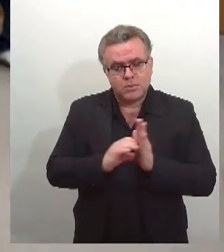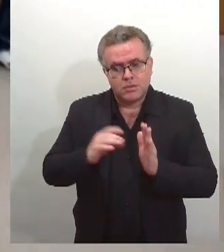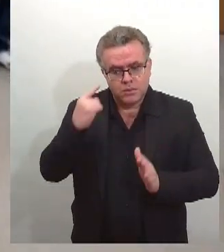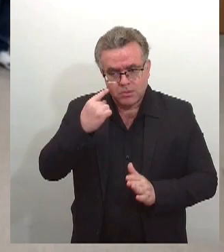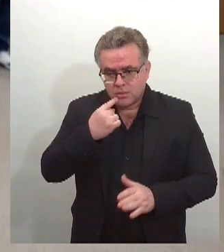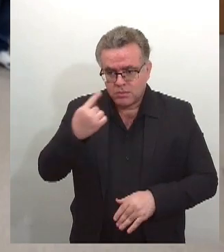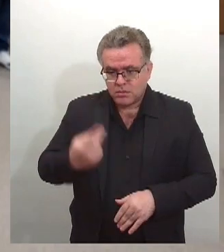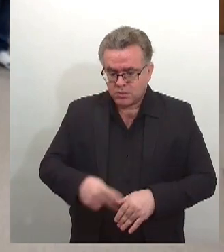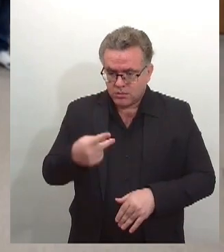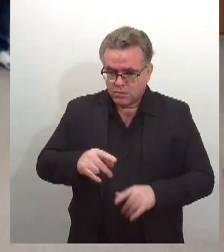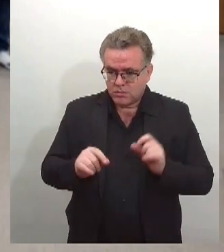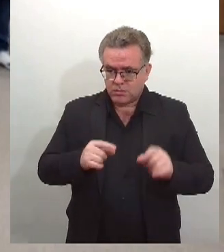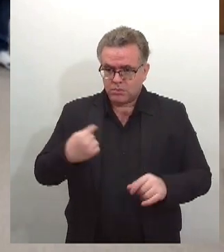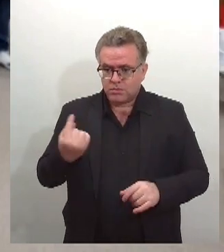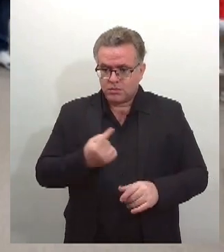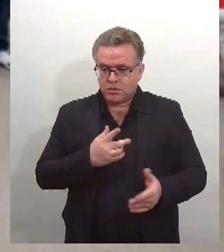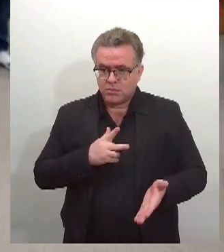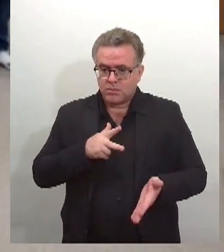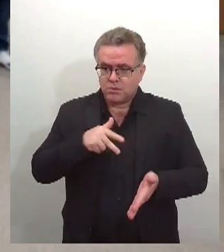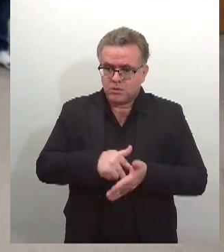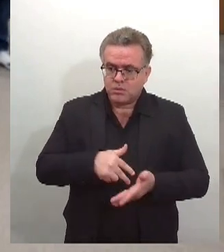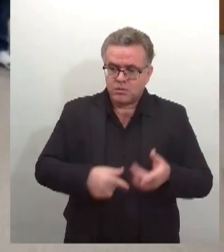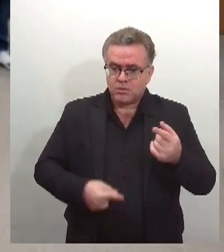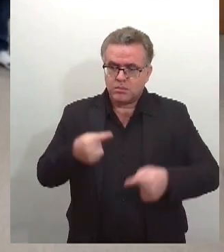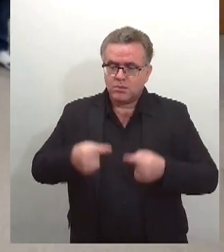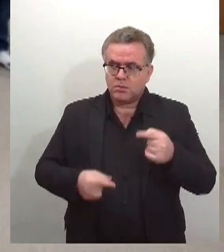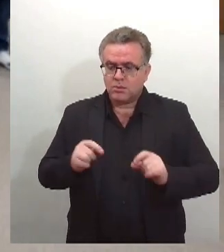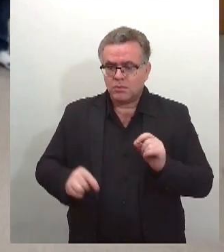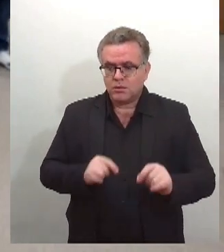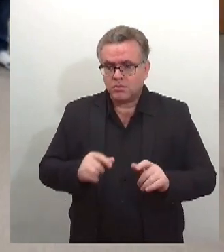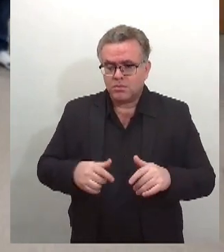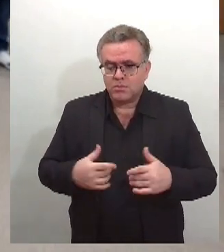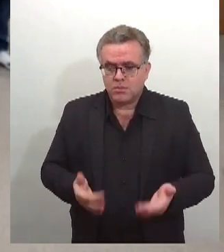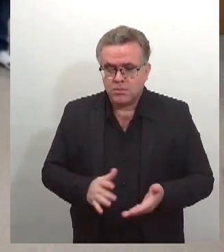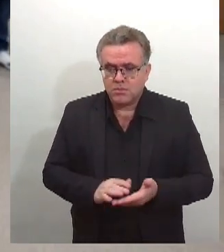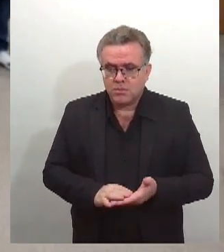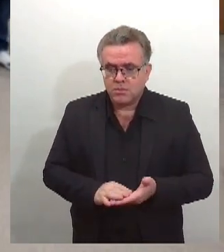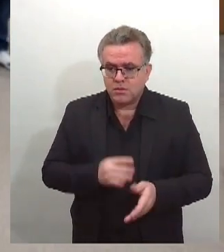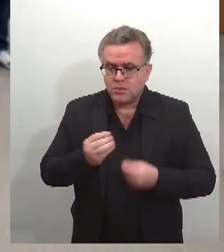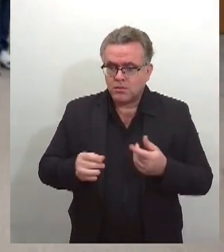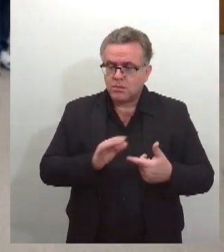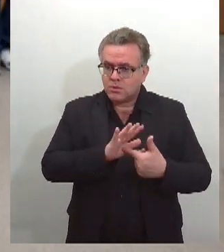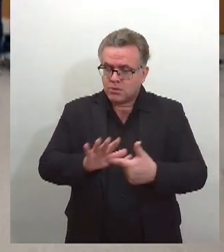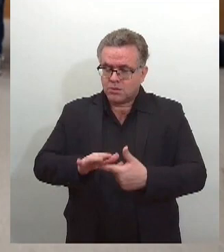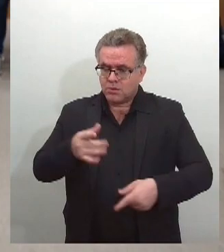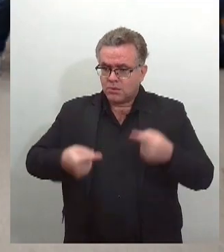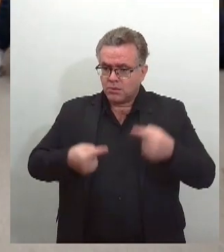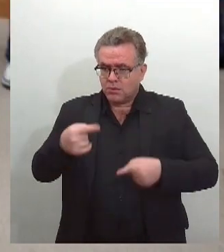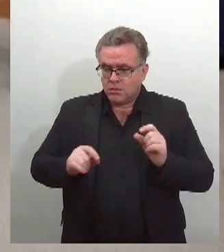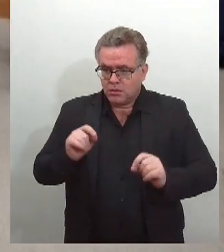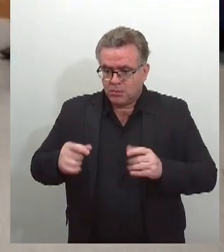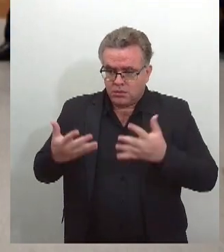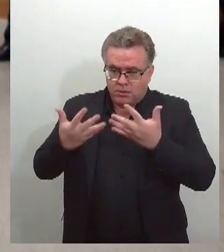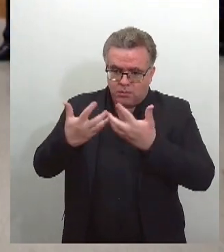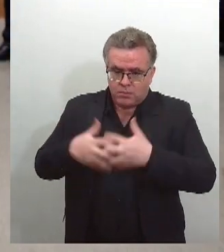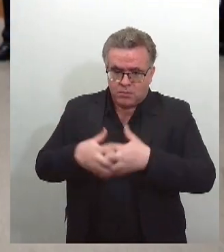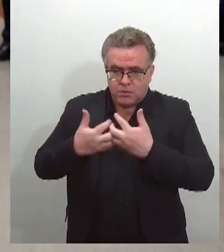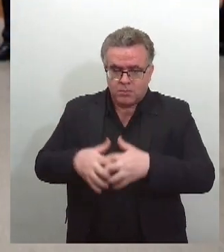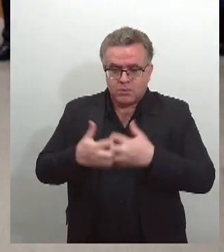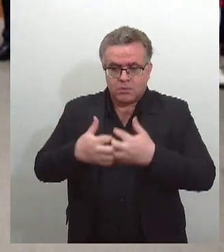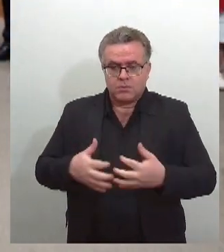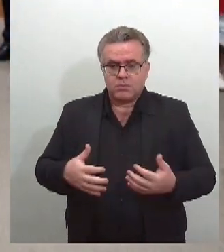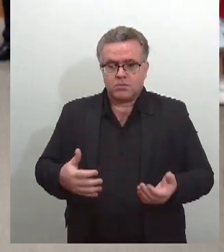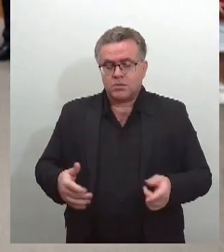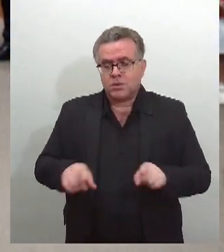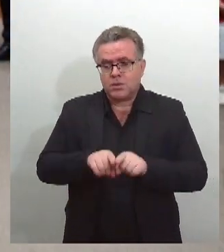hoje para discutir. E assim, os nossos objetivos não é só a discussão, é também uma reflexão e atitudes para que realmente